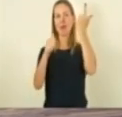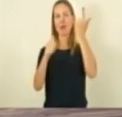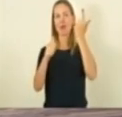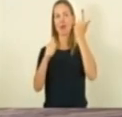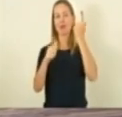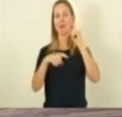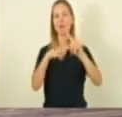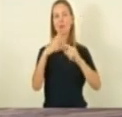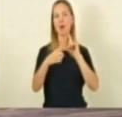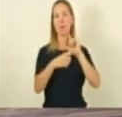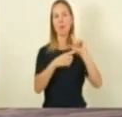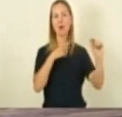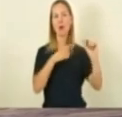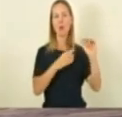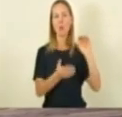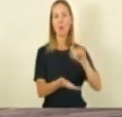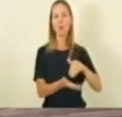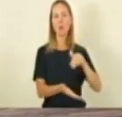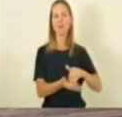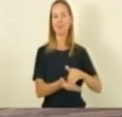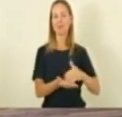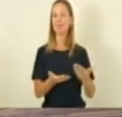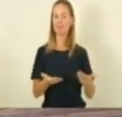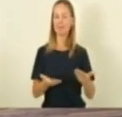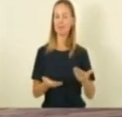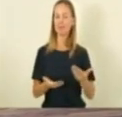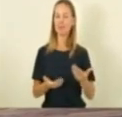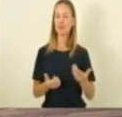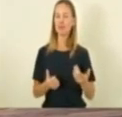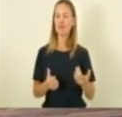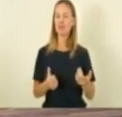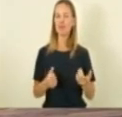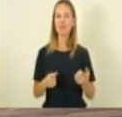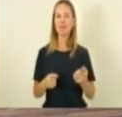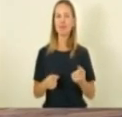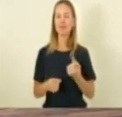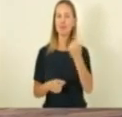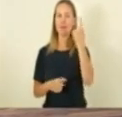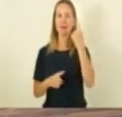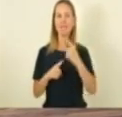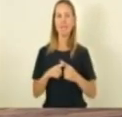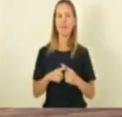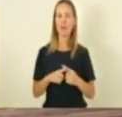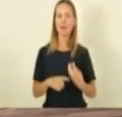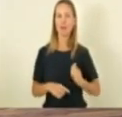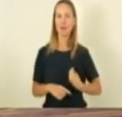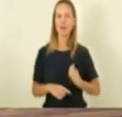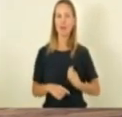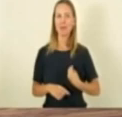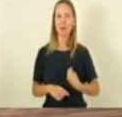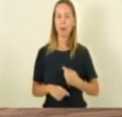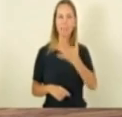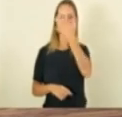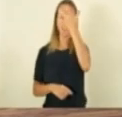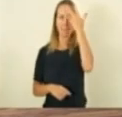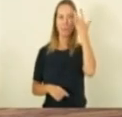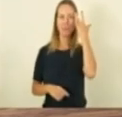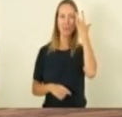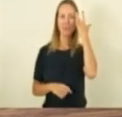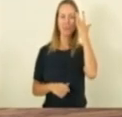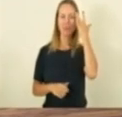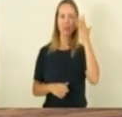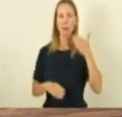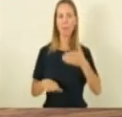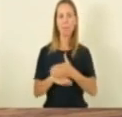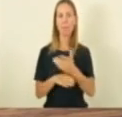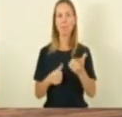por último nessa sessão. Mas uma vez só na vida não faz muita diferença, quem chega primeiro sempre e sai por